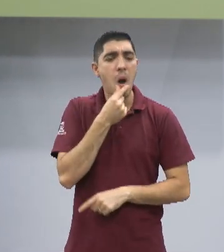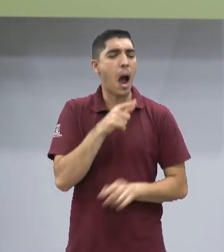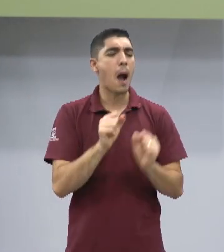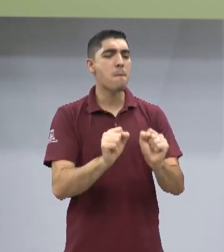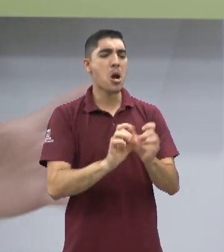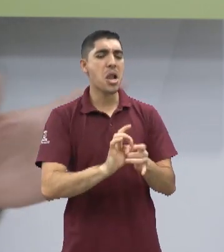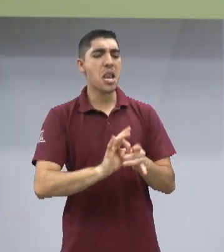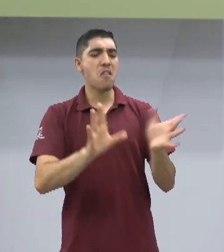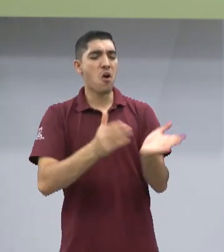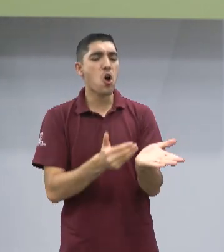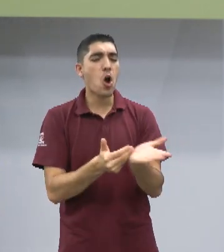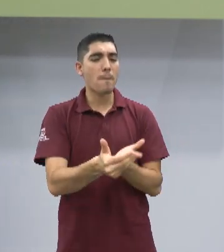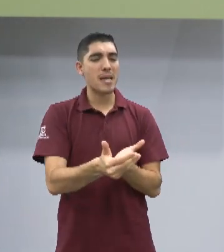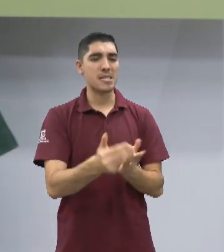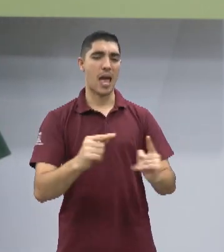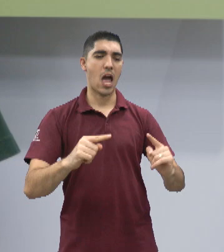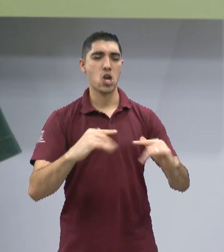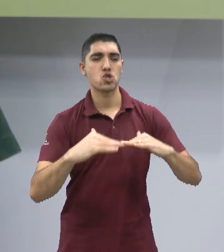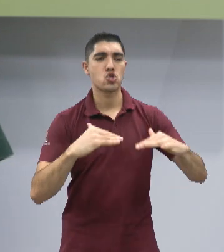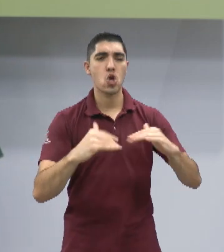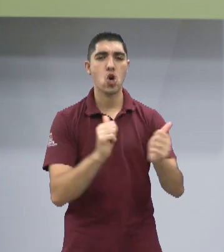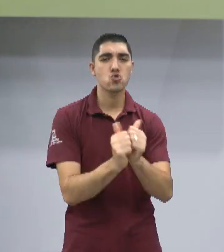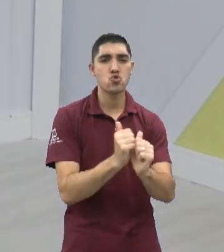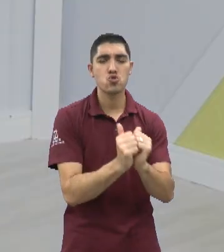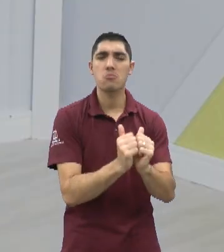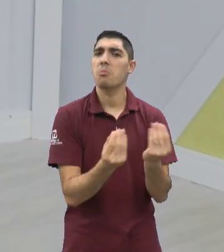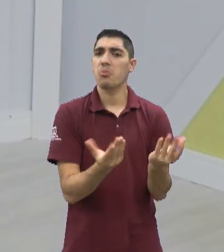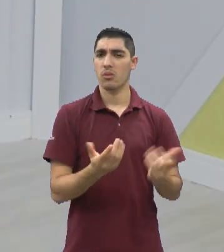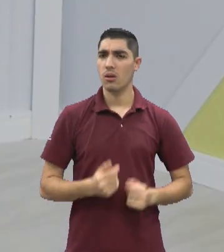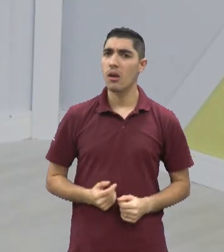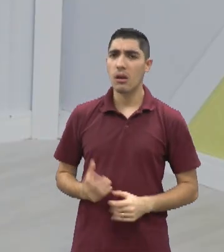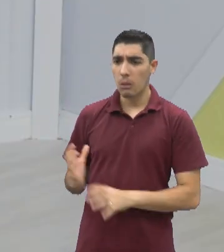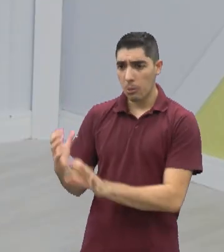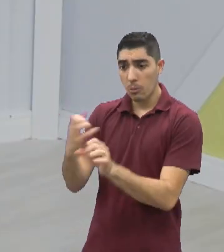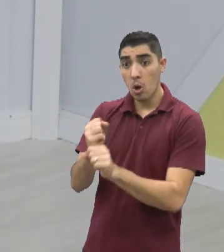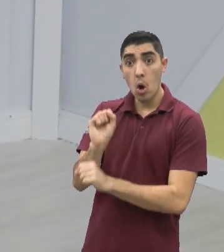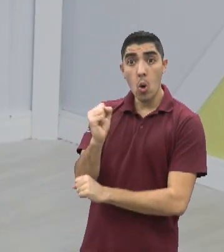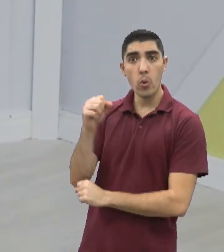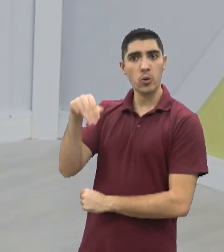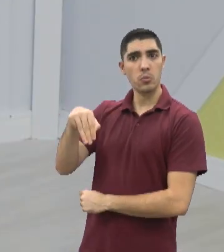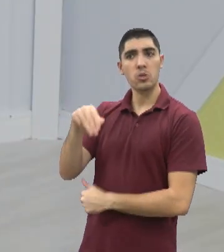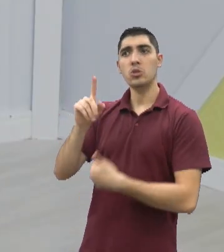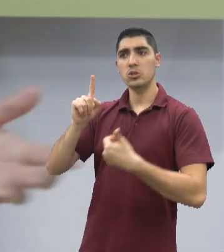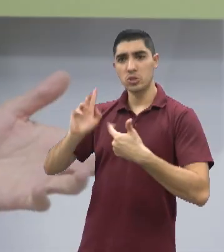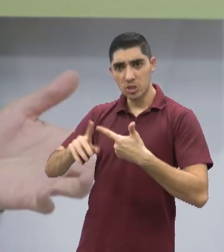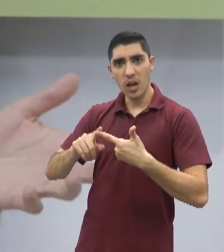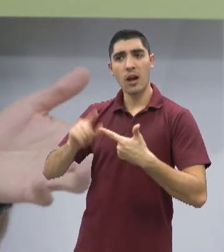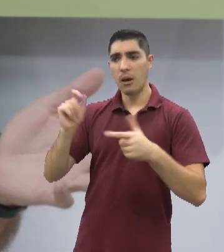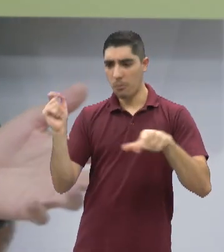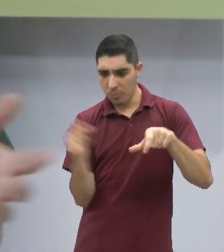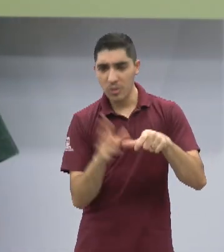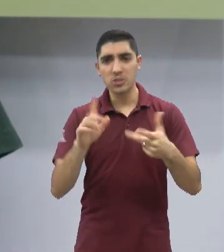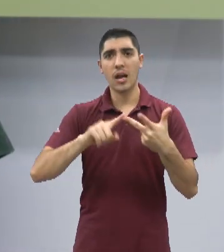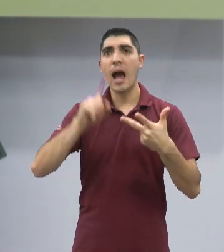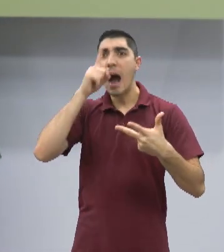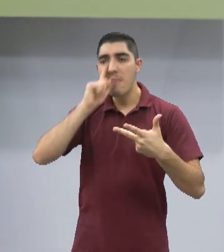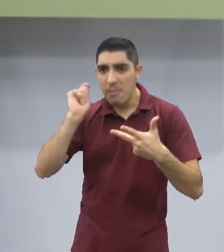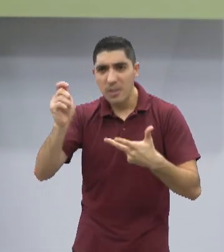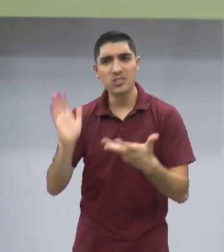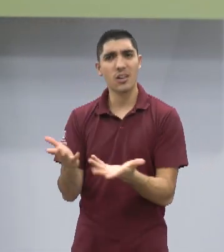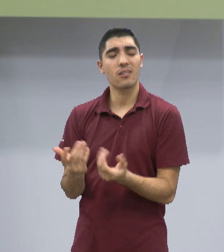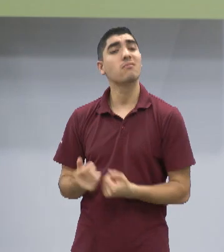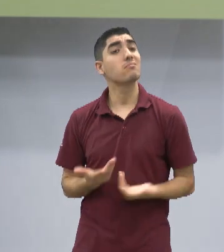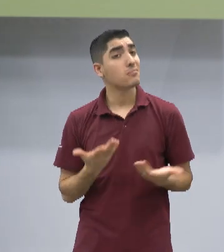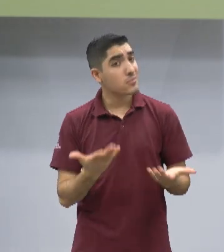não, agora acho que não tem mais como continuar. 8 minutos de jogo, porque não sai gol, cartão amarelo. Não tem como continuar. Eu estou vendo